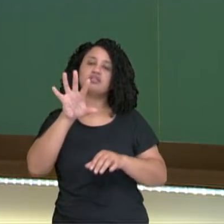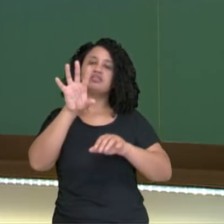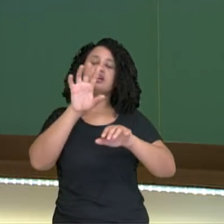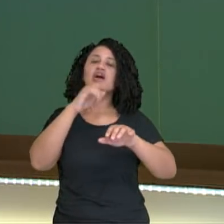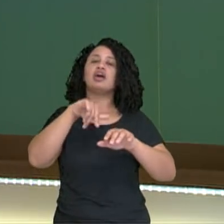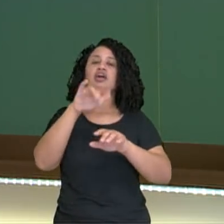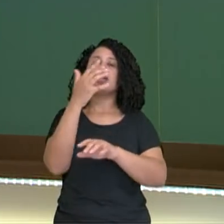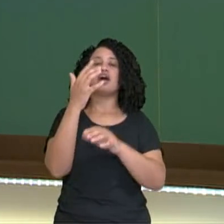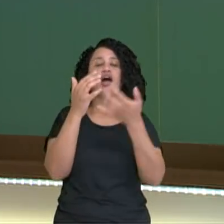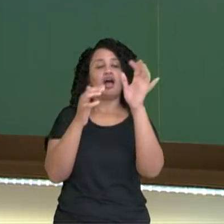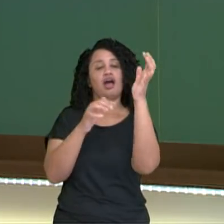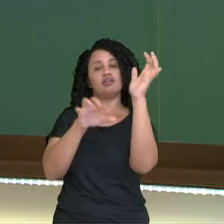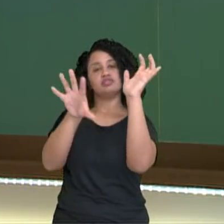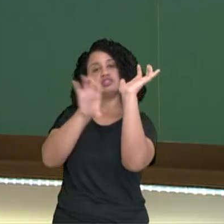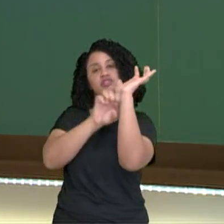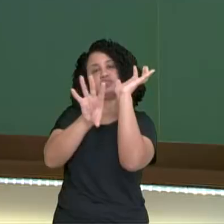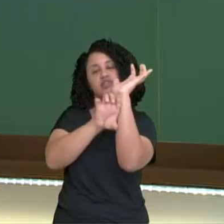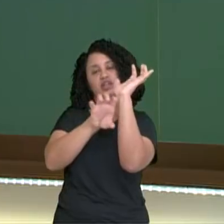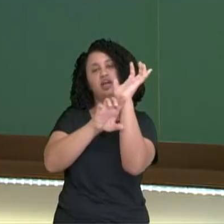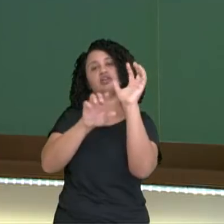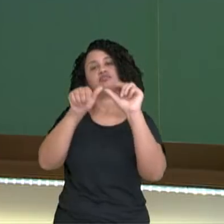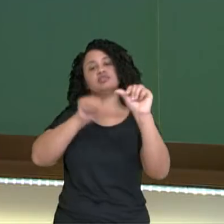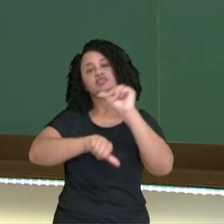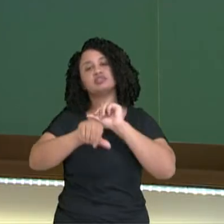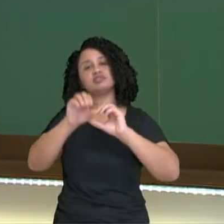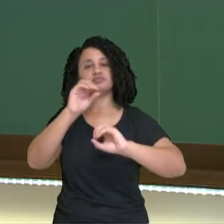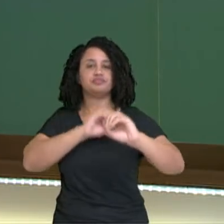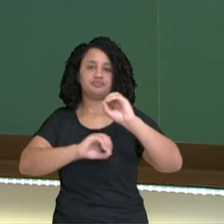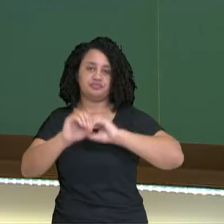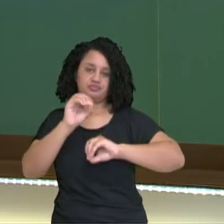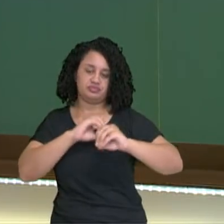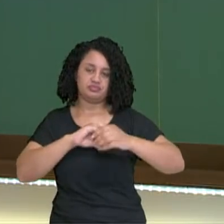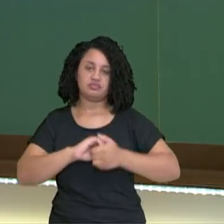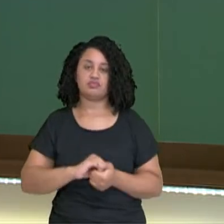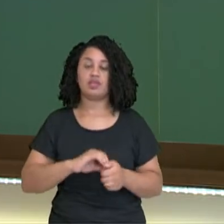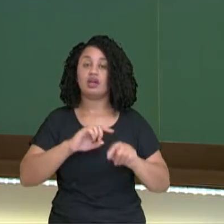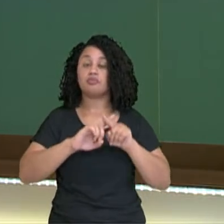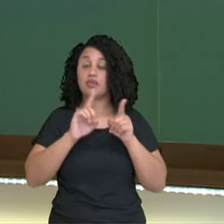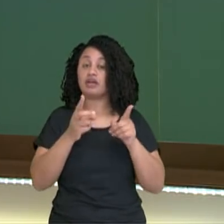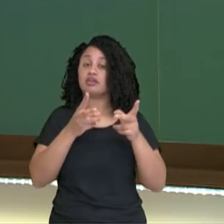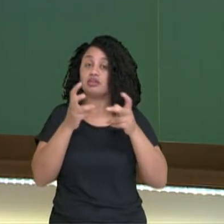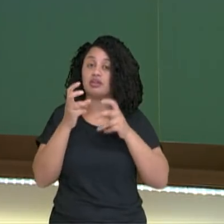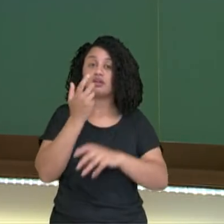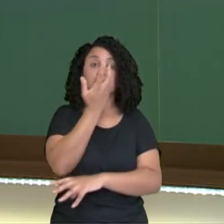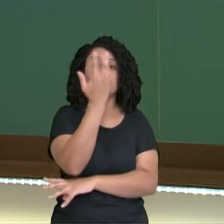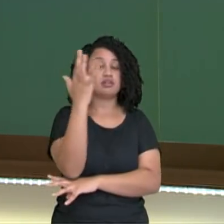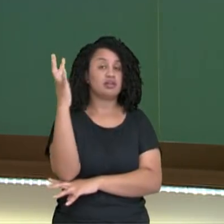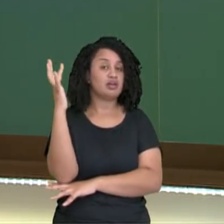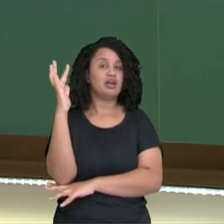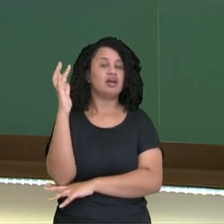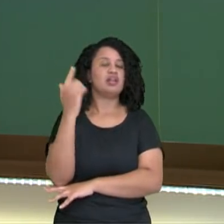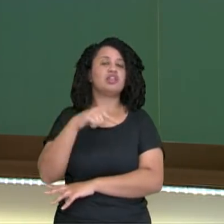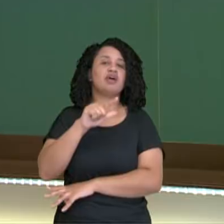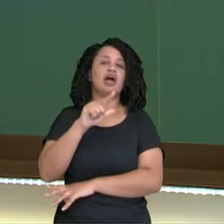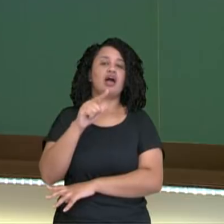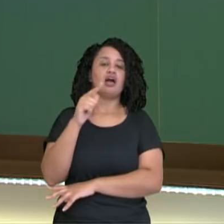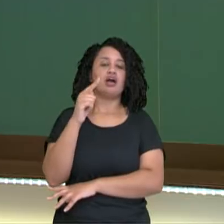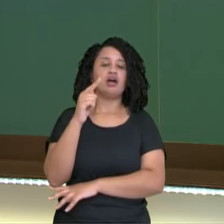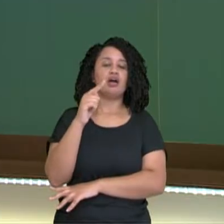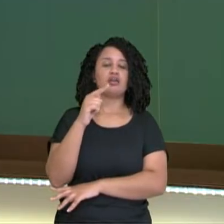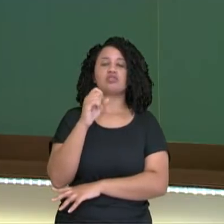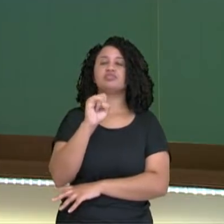em oxigênio. Só que vejam, as florestas não são os pulmões do mundo, como algumas pessoas